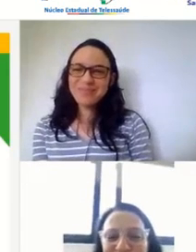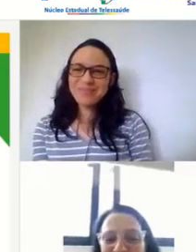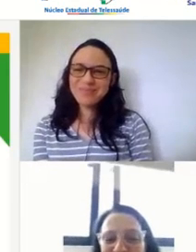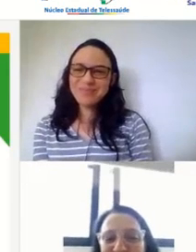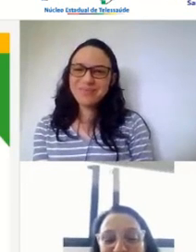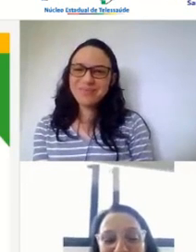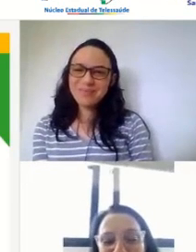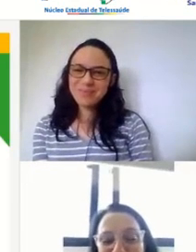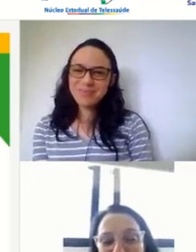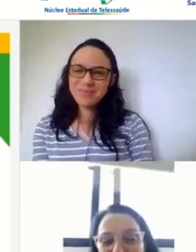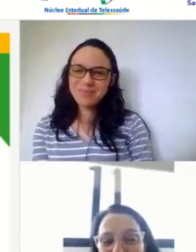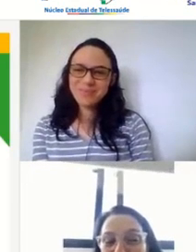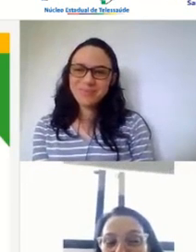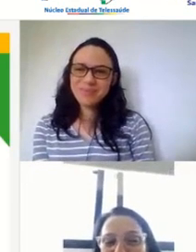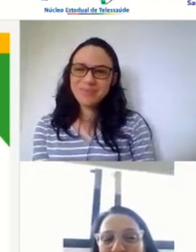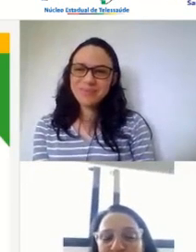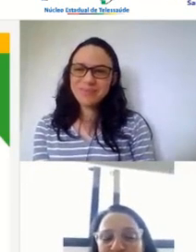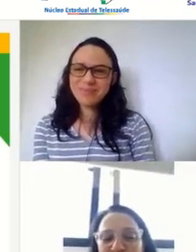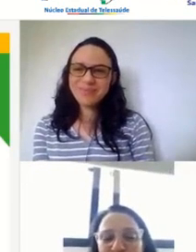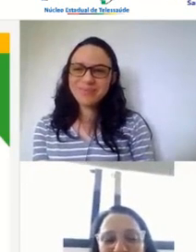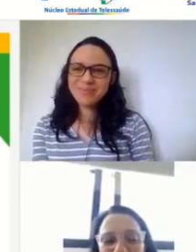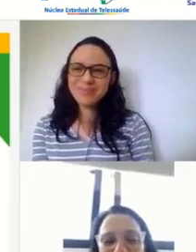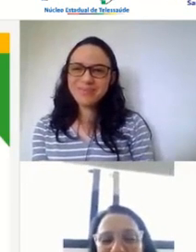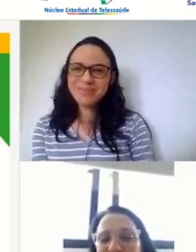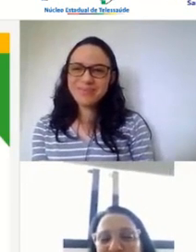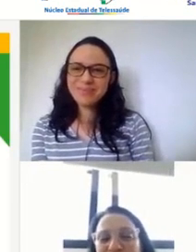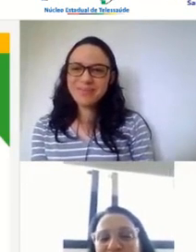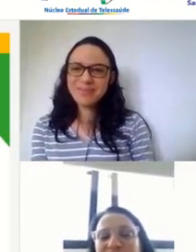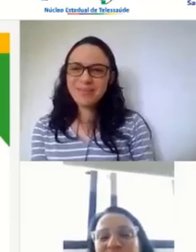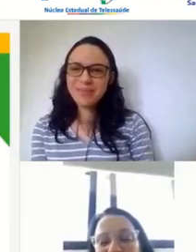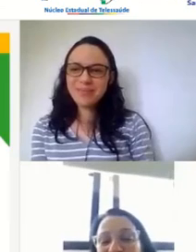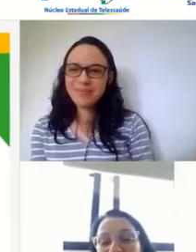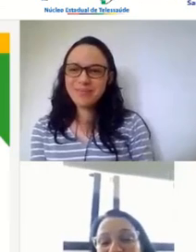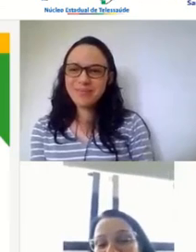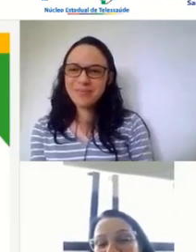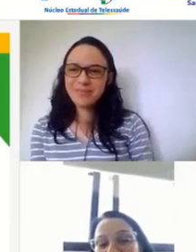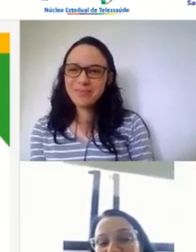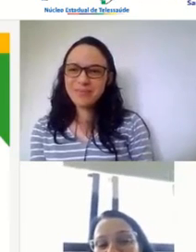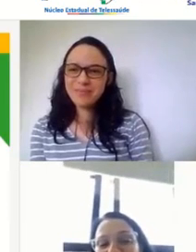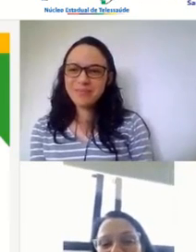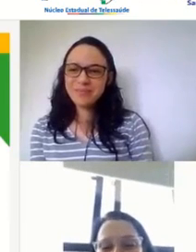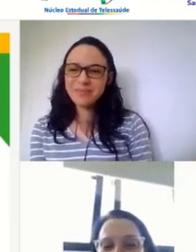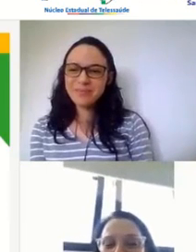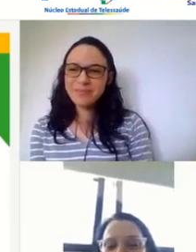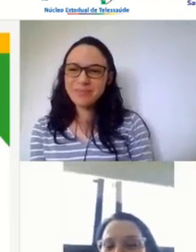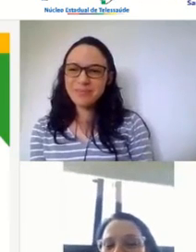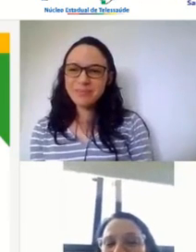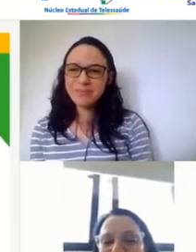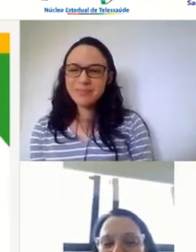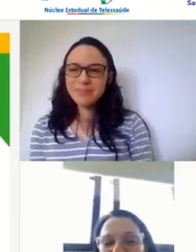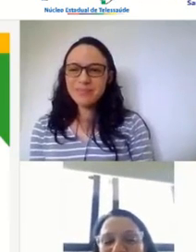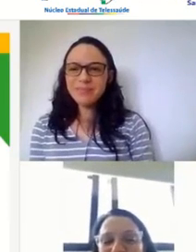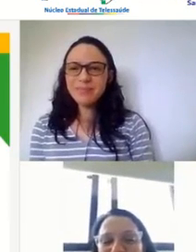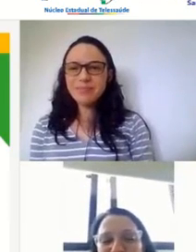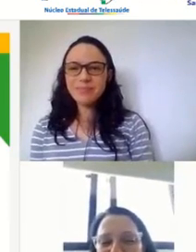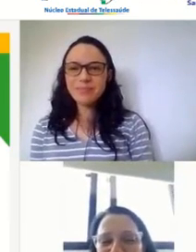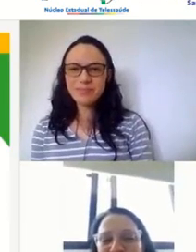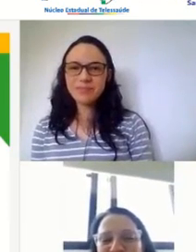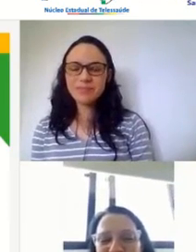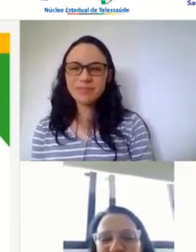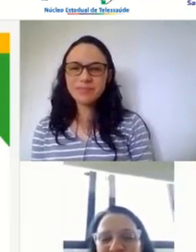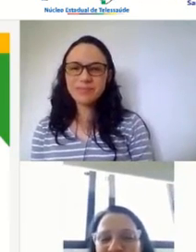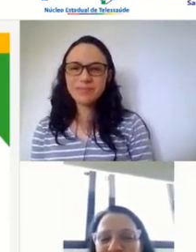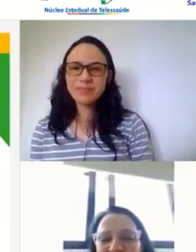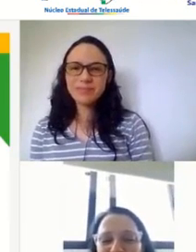tá exatamente tentando fazer essa inclusão e essa aproximação né fico muito feliz ela superproduções já